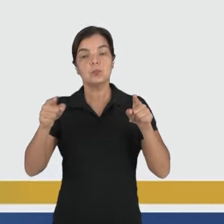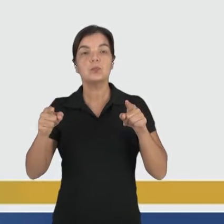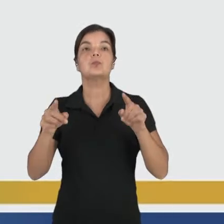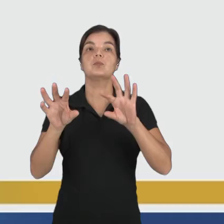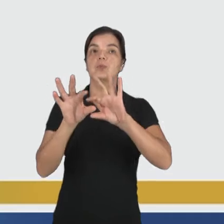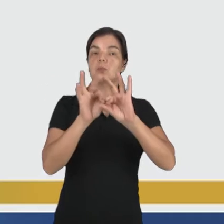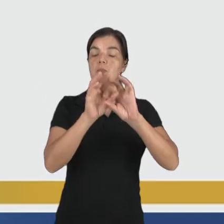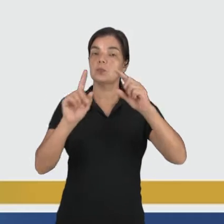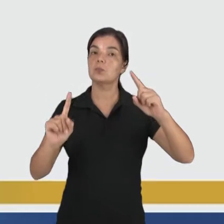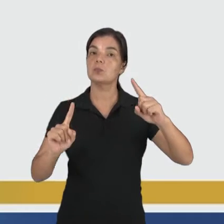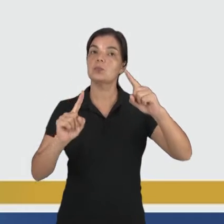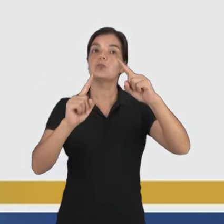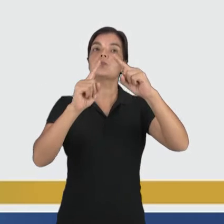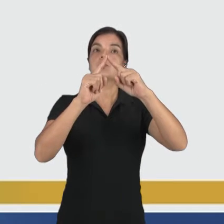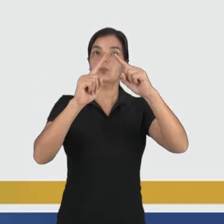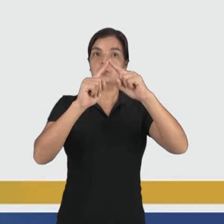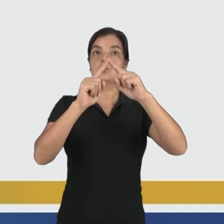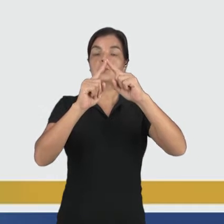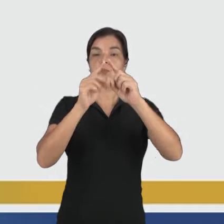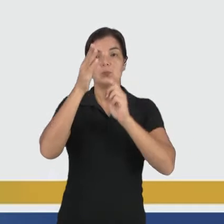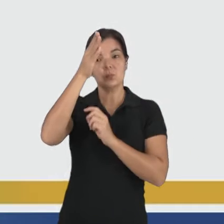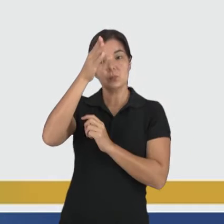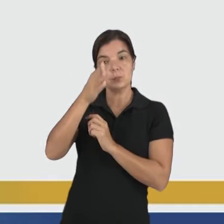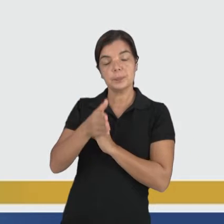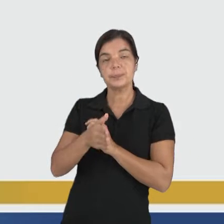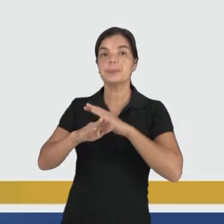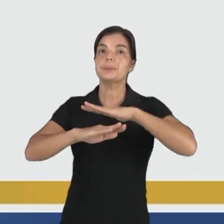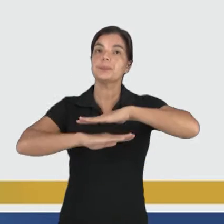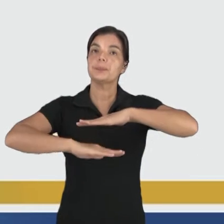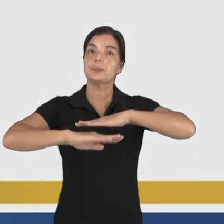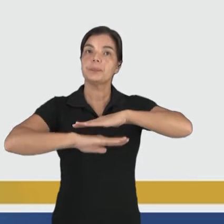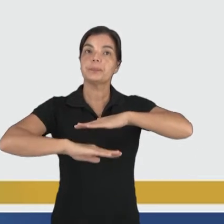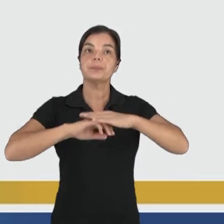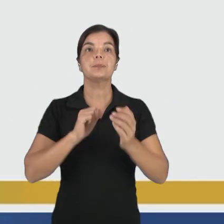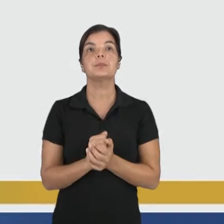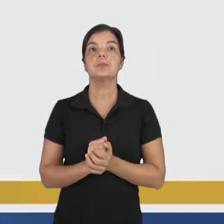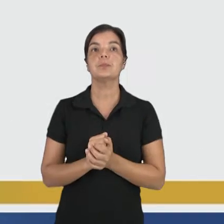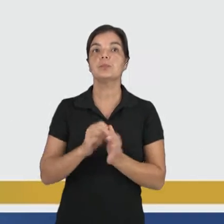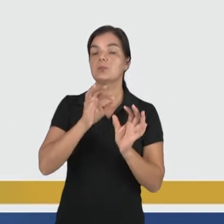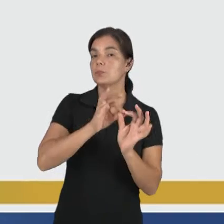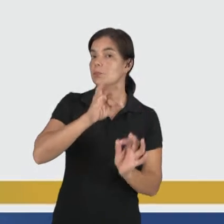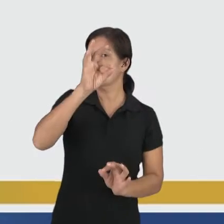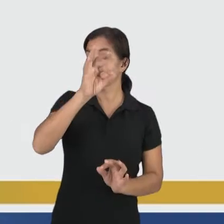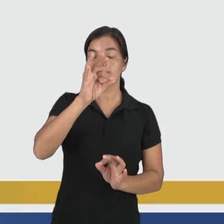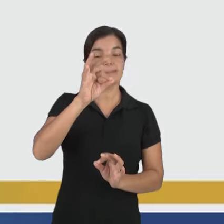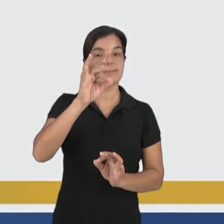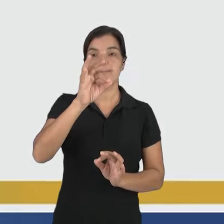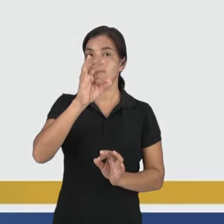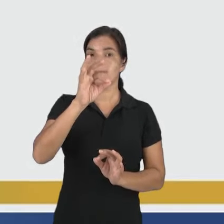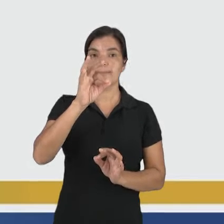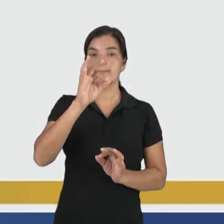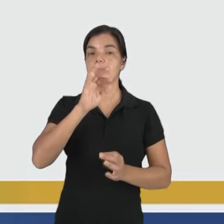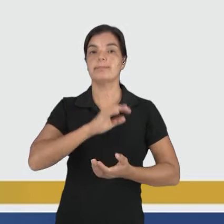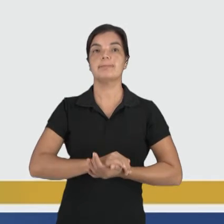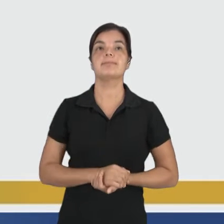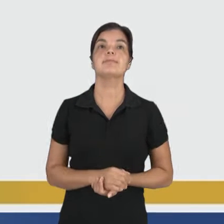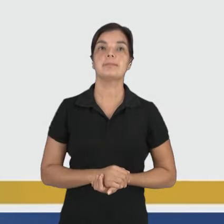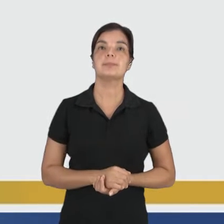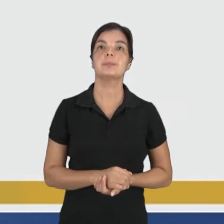se liga do vértice com o centro de sua base, e ela não vai coincidir com a altura do